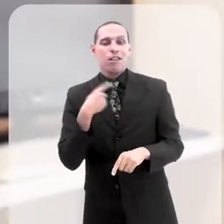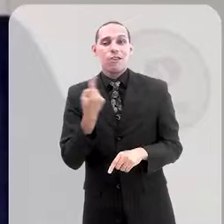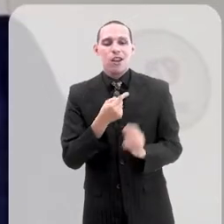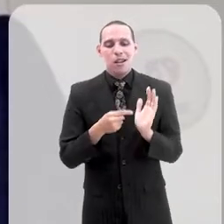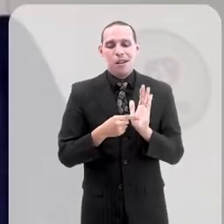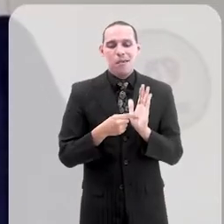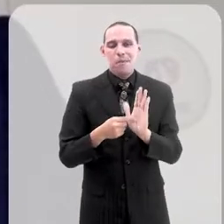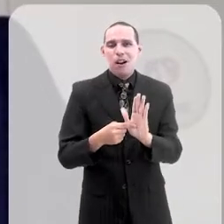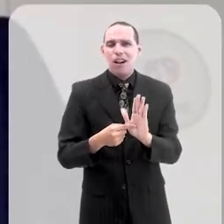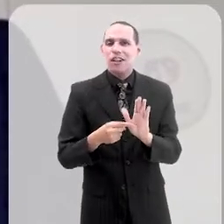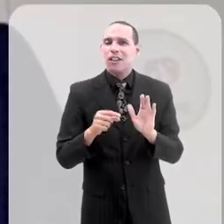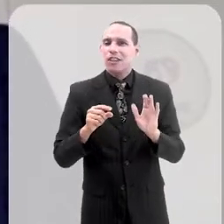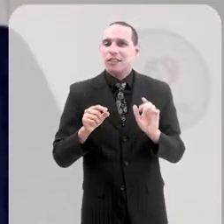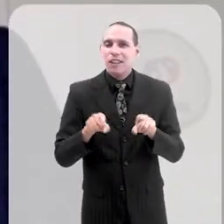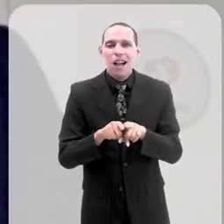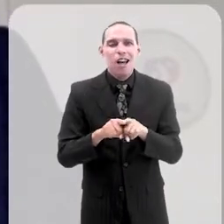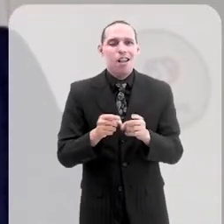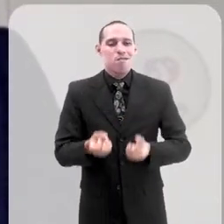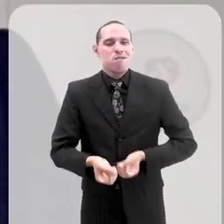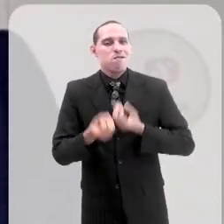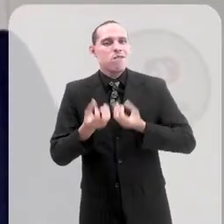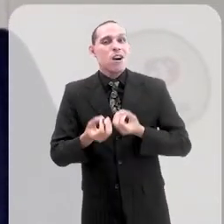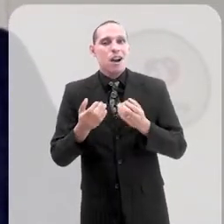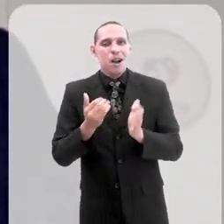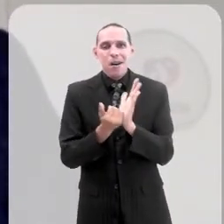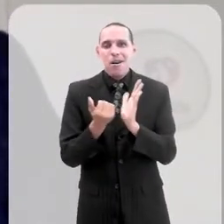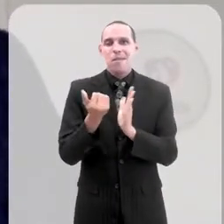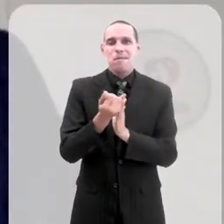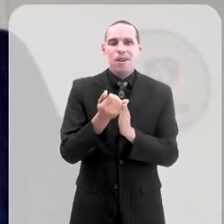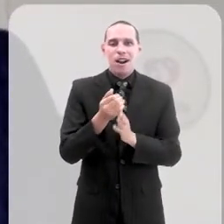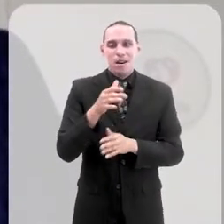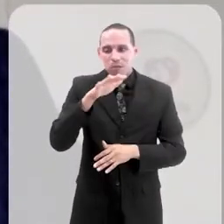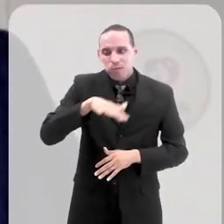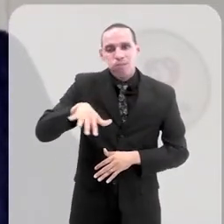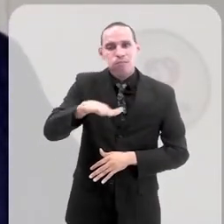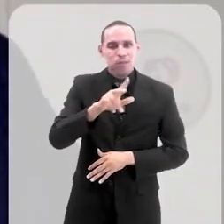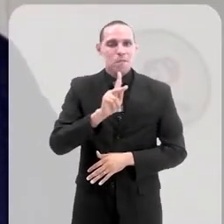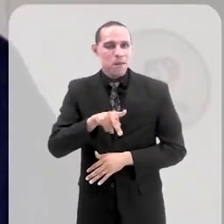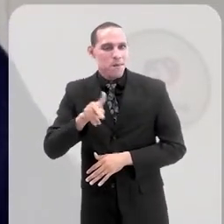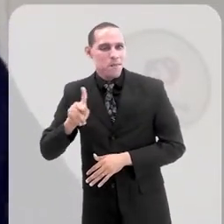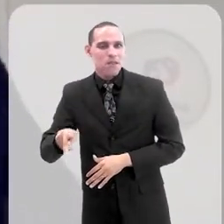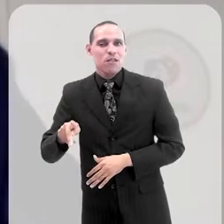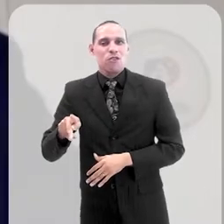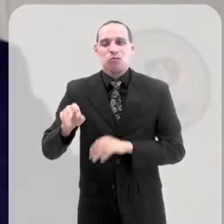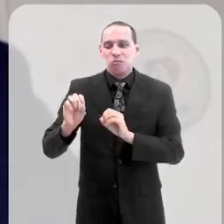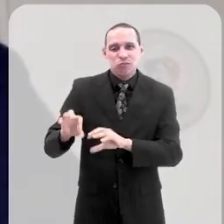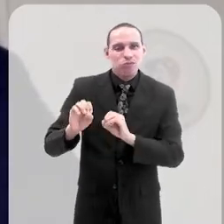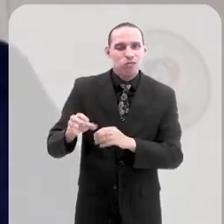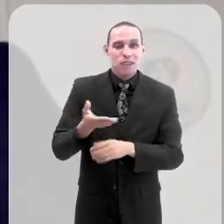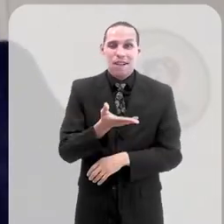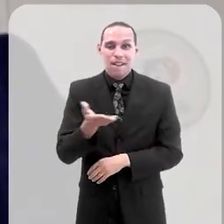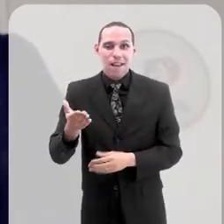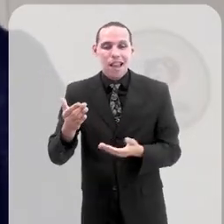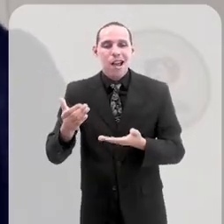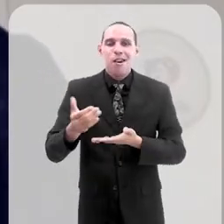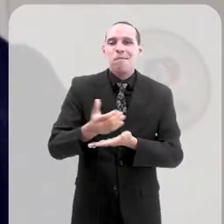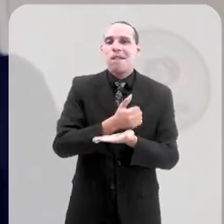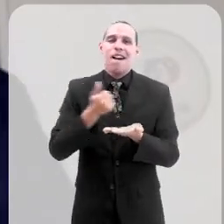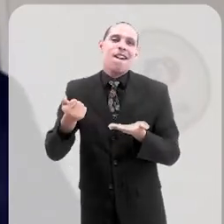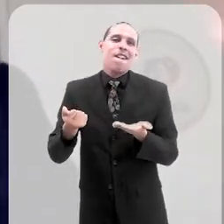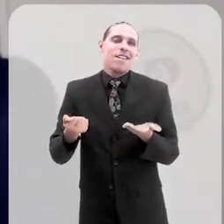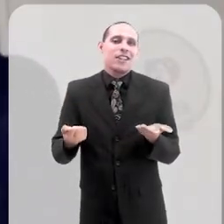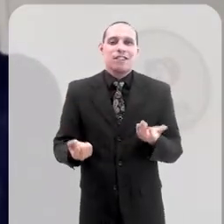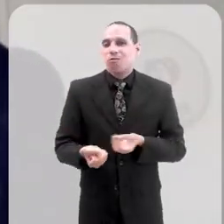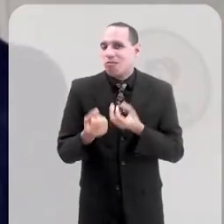precisa informar mais, né, os educadores para que eles possam lançar mão